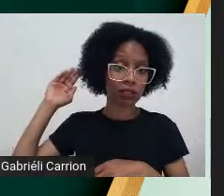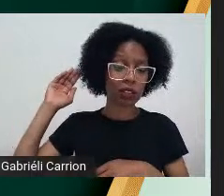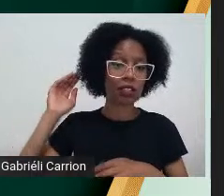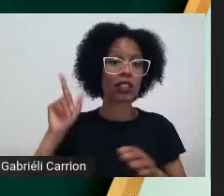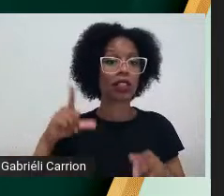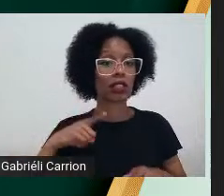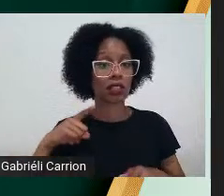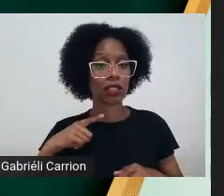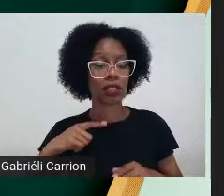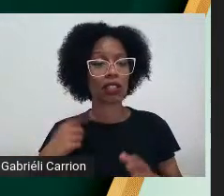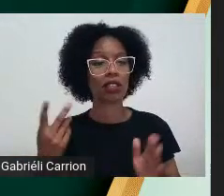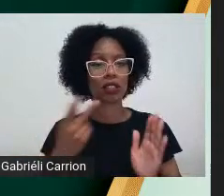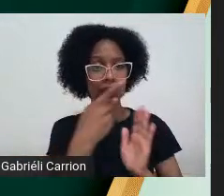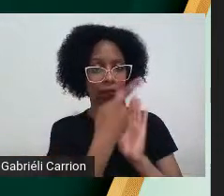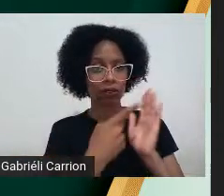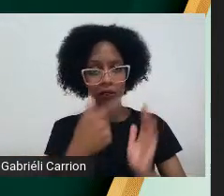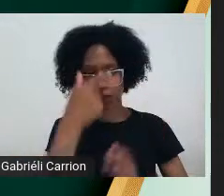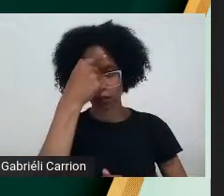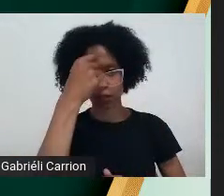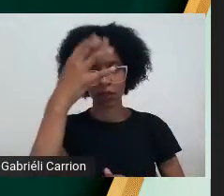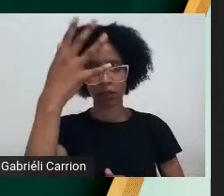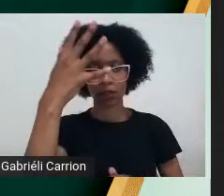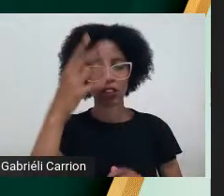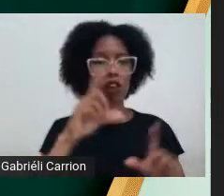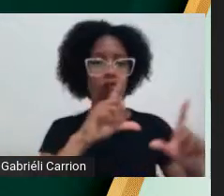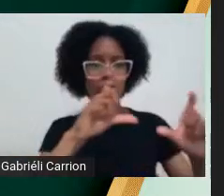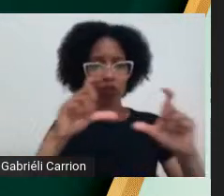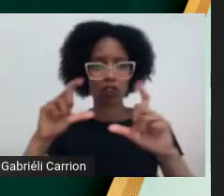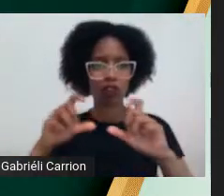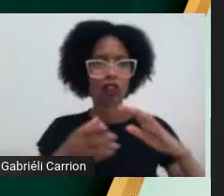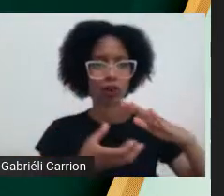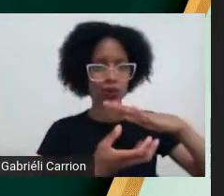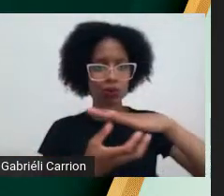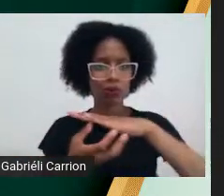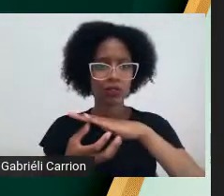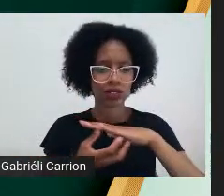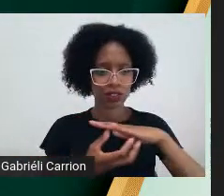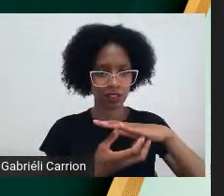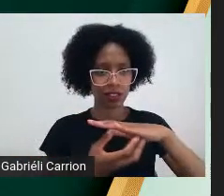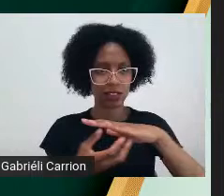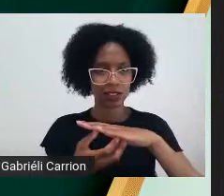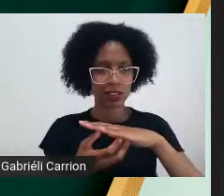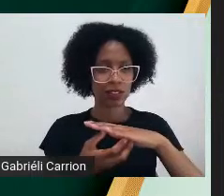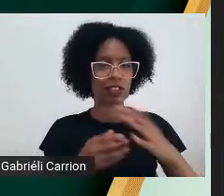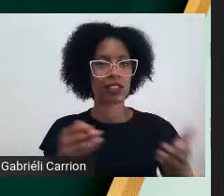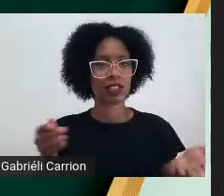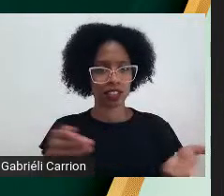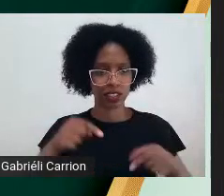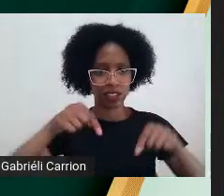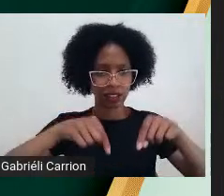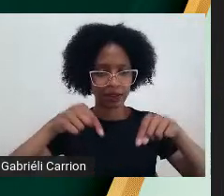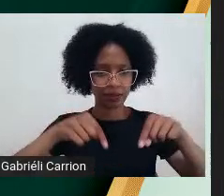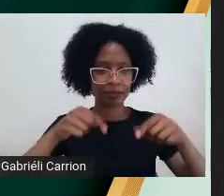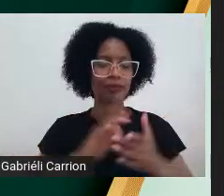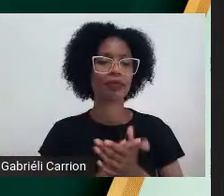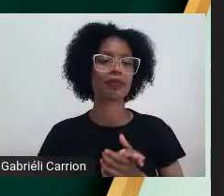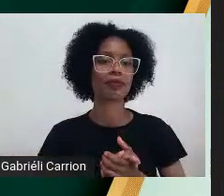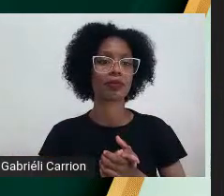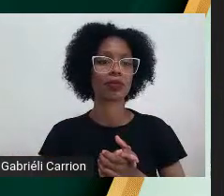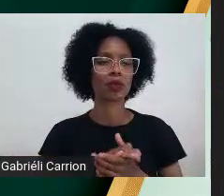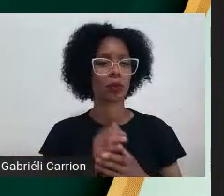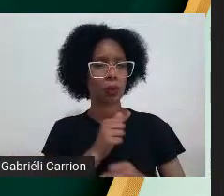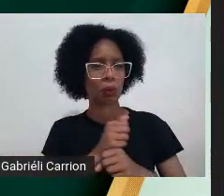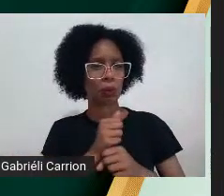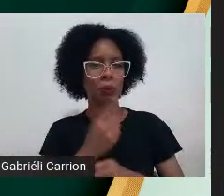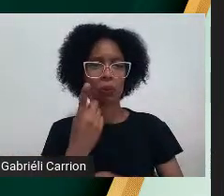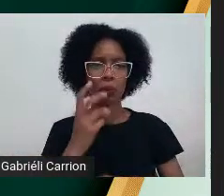que traz consigo foto dos 10 campi de nossa universidade, produzido na alusão aos 15 anos de existência da